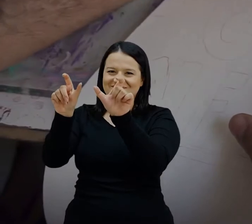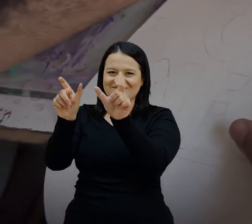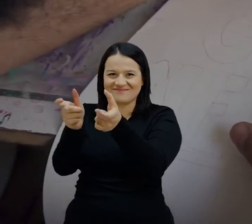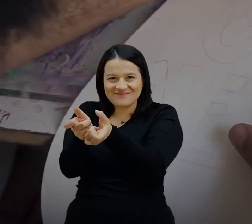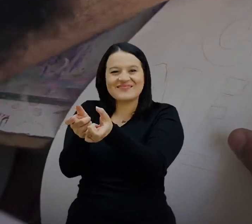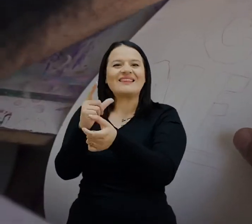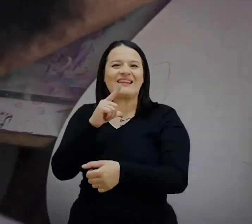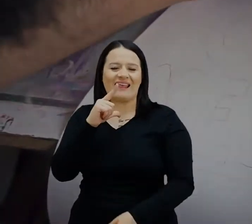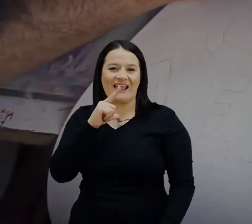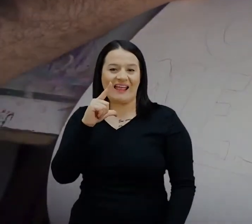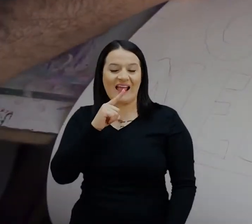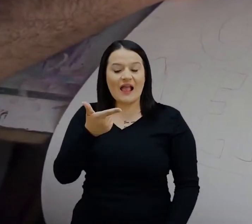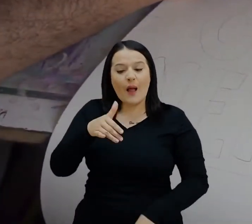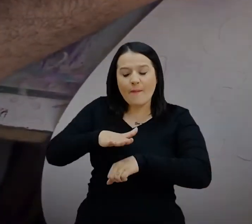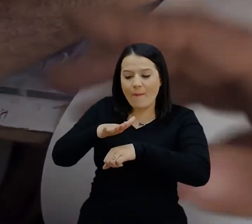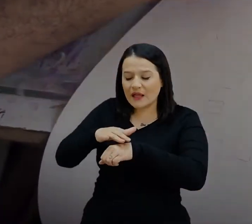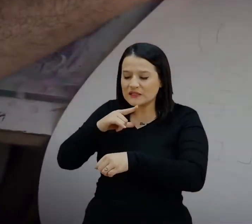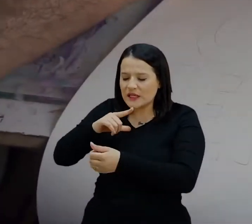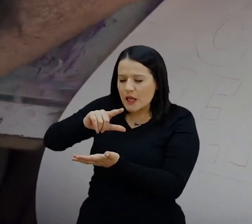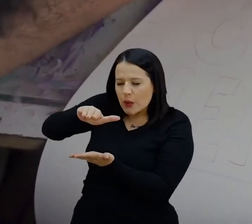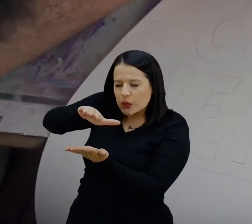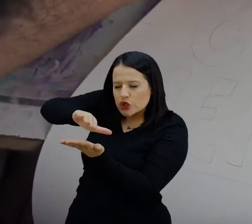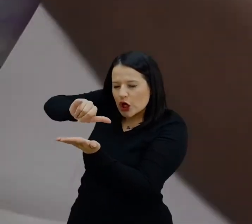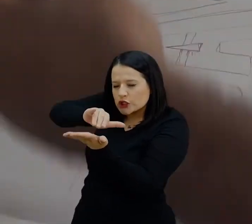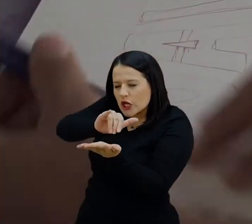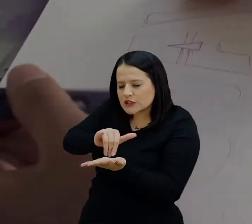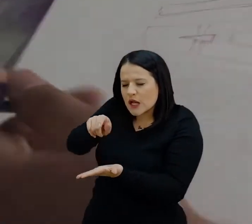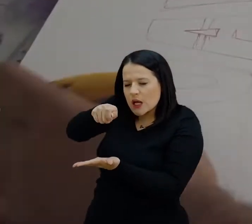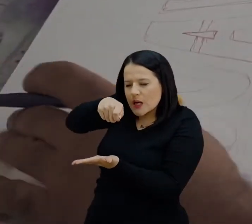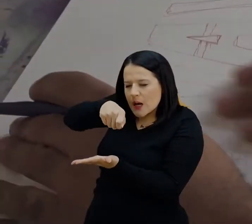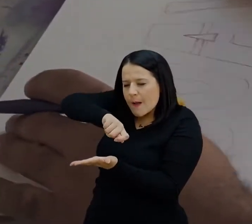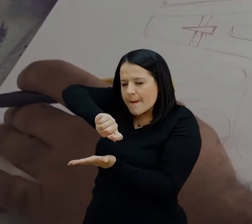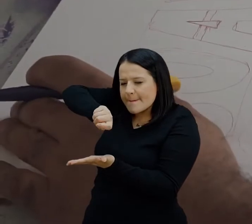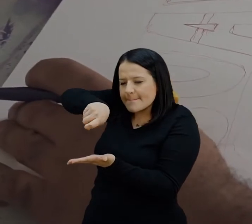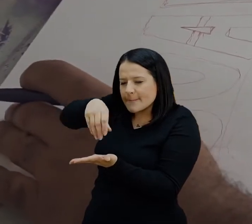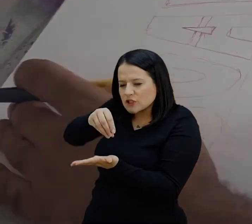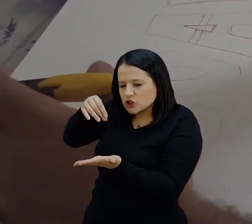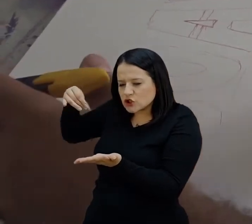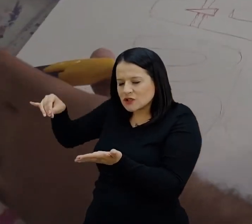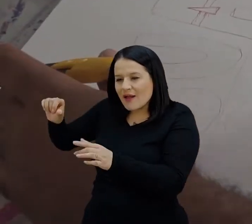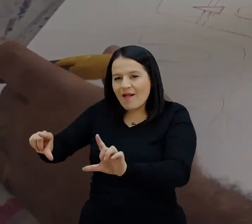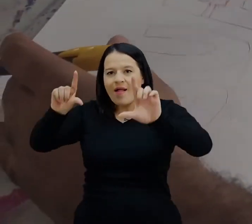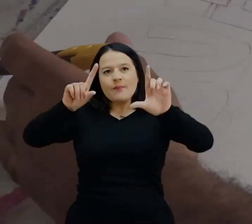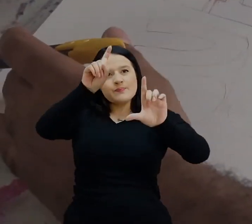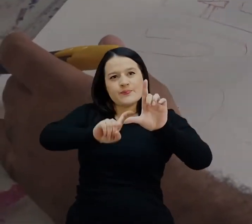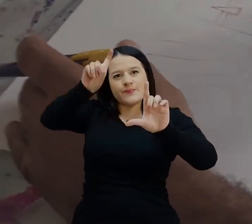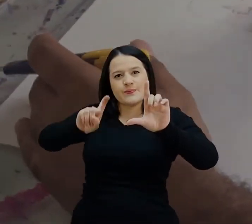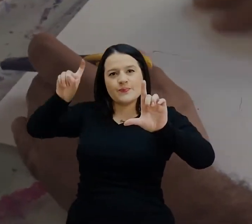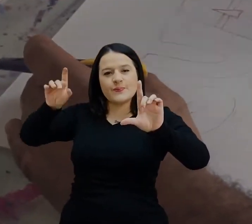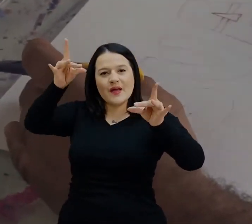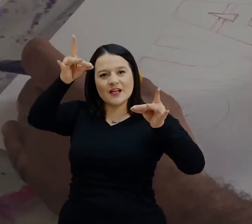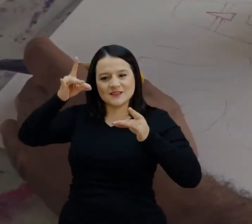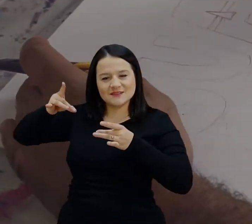gente faz... O que a gente tira do papel é onde vai ser pintado. Depois que eu fiz o desenho que eu queria, ou posso